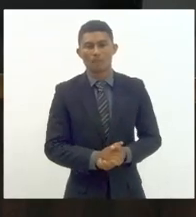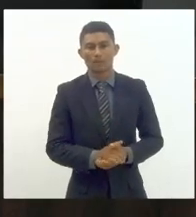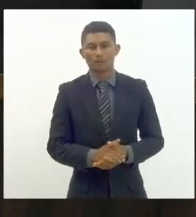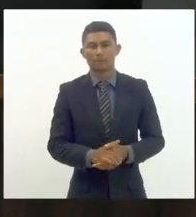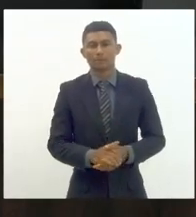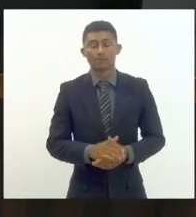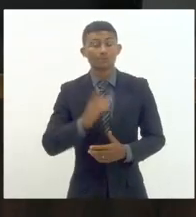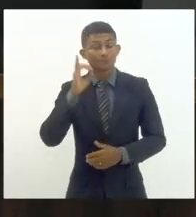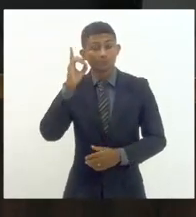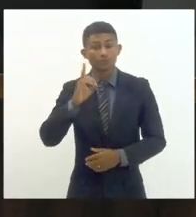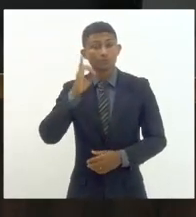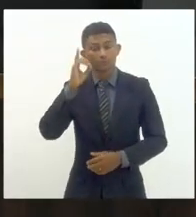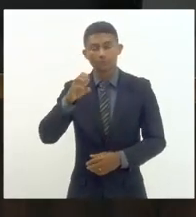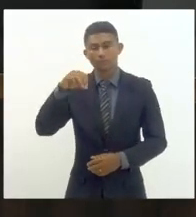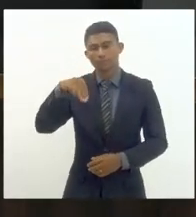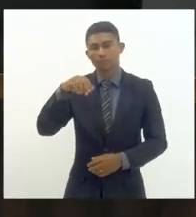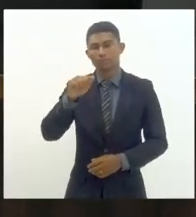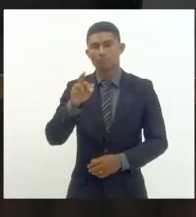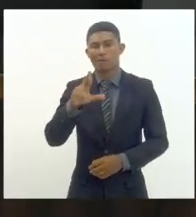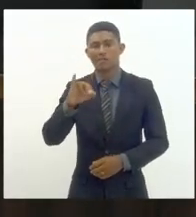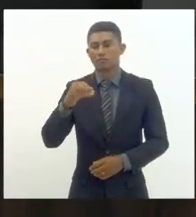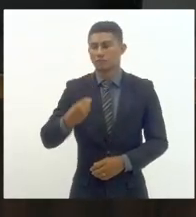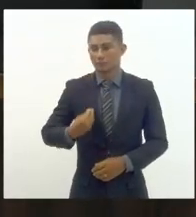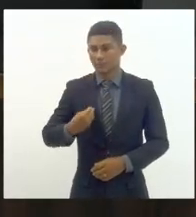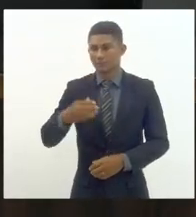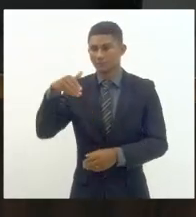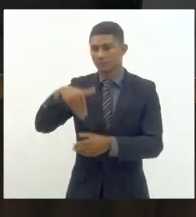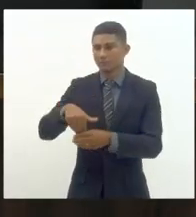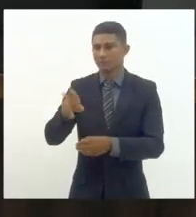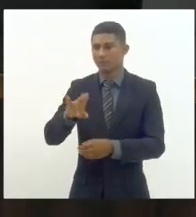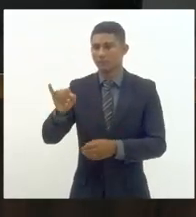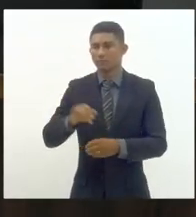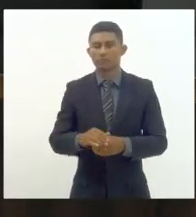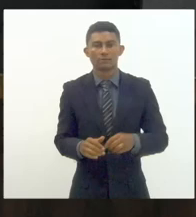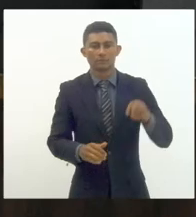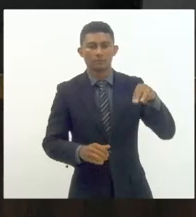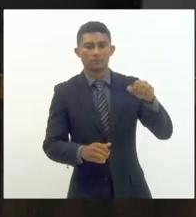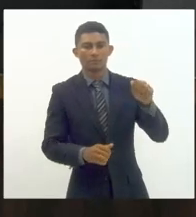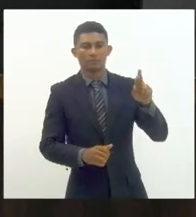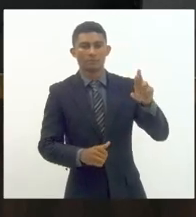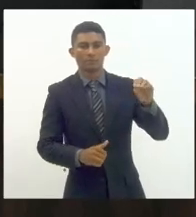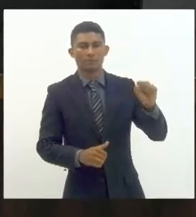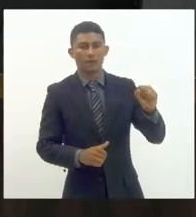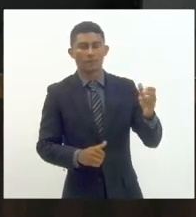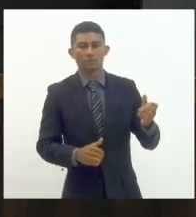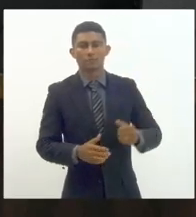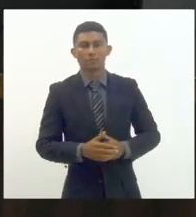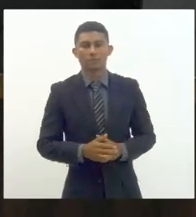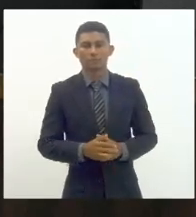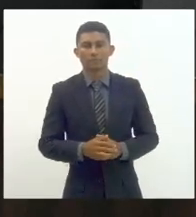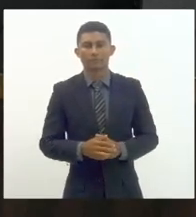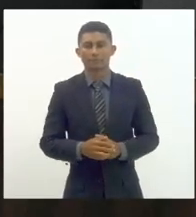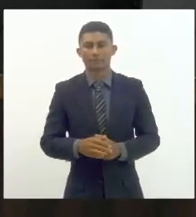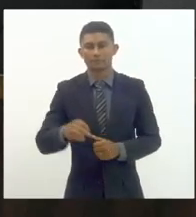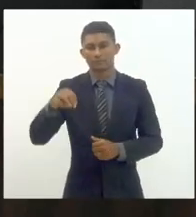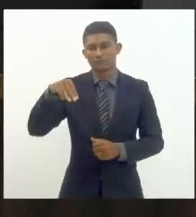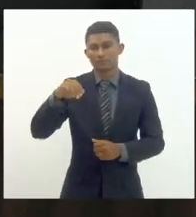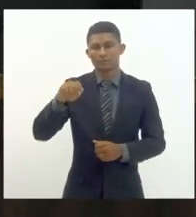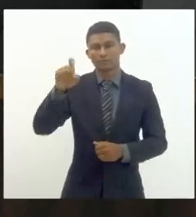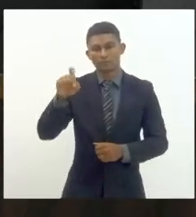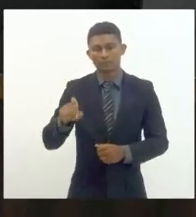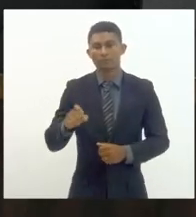Deputado Márcio Alberto, presente, vai votar. Deputado Marcos Abraão, deputado Marcos Miller, deputado Marcos Vinícius, deputado Max